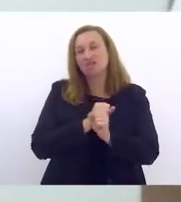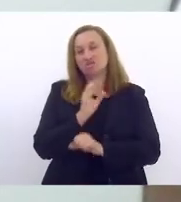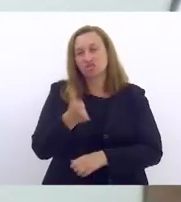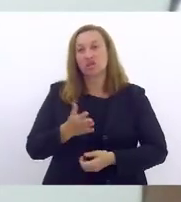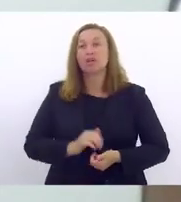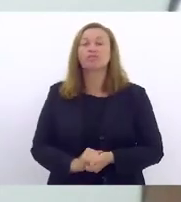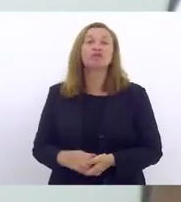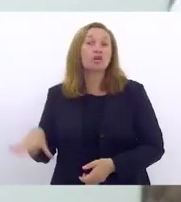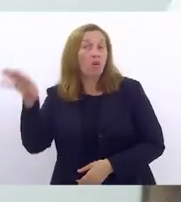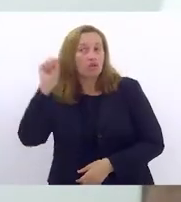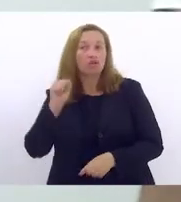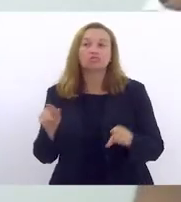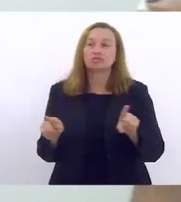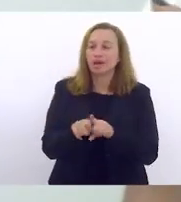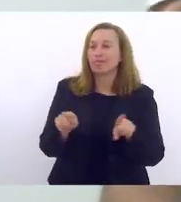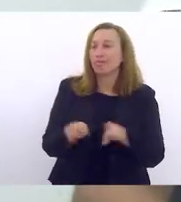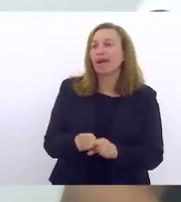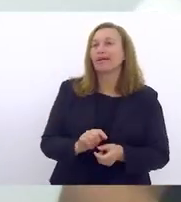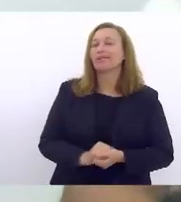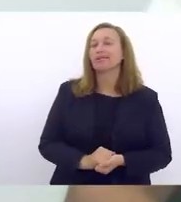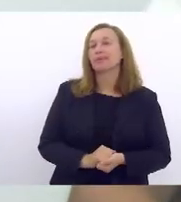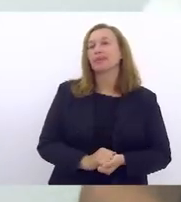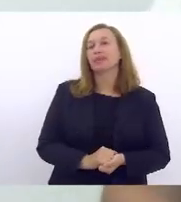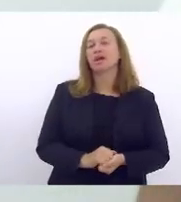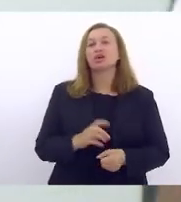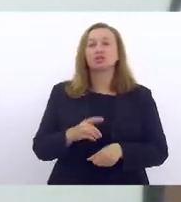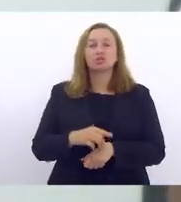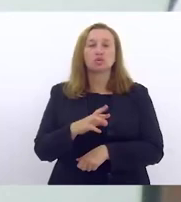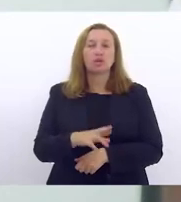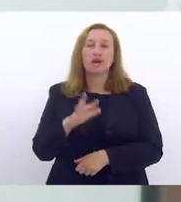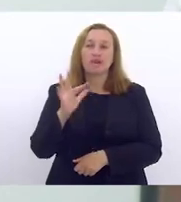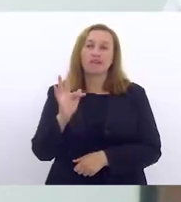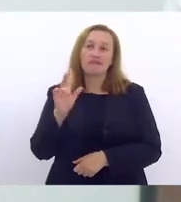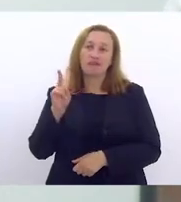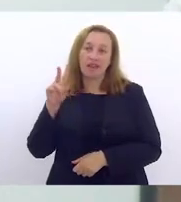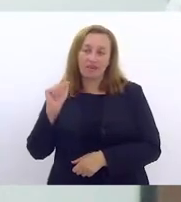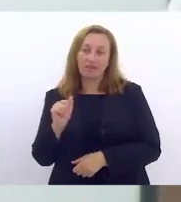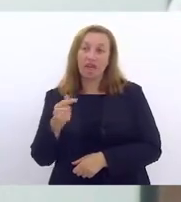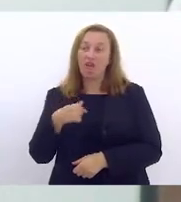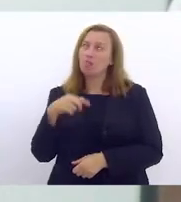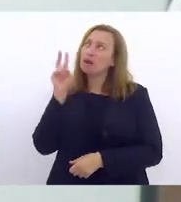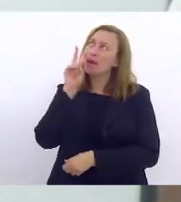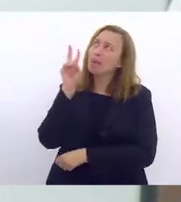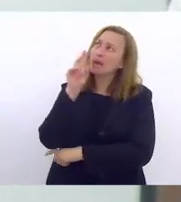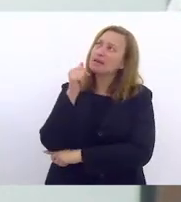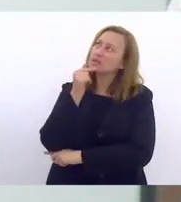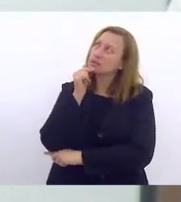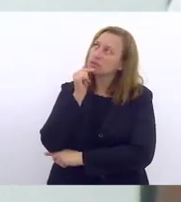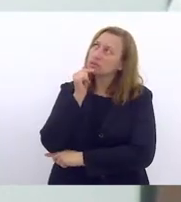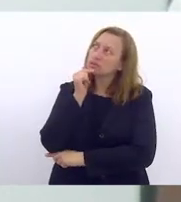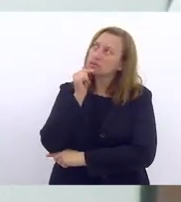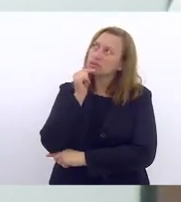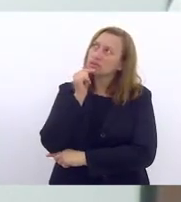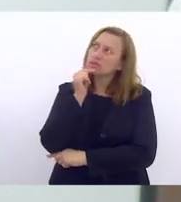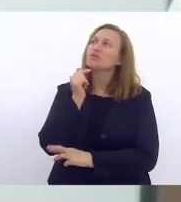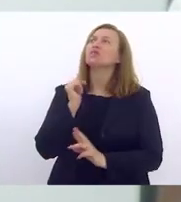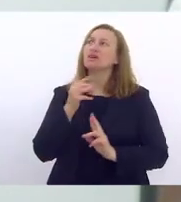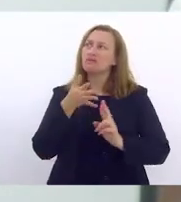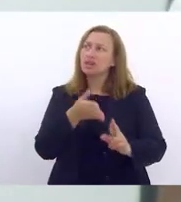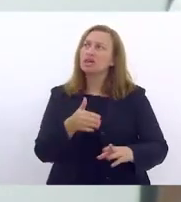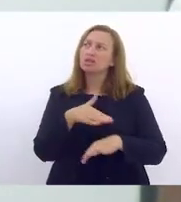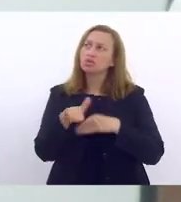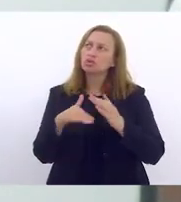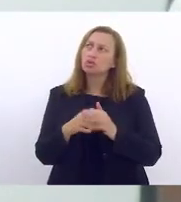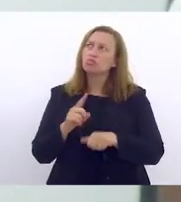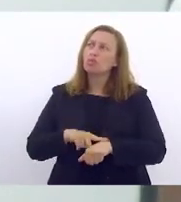ouvindo também a doutora Flávia, eu me lembrei aqui que, é claro, eu fiz referência às leis de doulas, né?